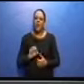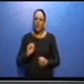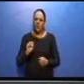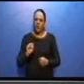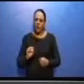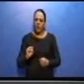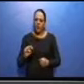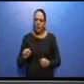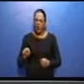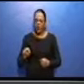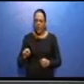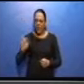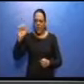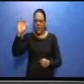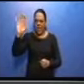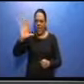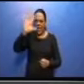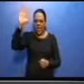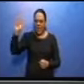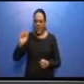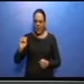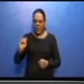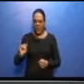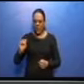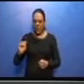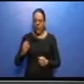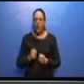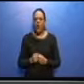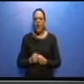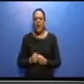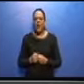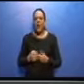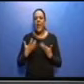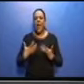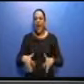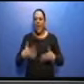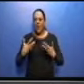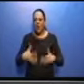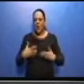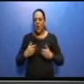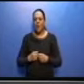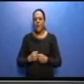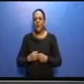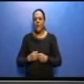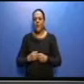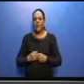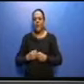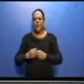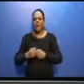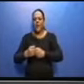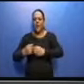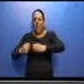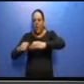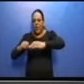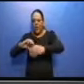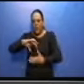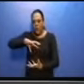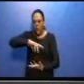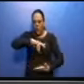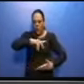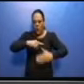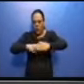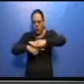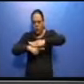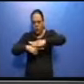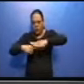pouco mais quente, em razão principalmente aí da proximidade, né, da linha imaginária do Equador, e as temperaturas são mais